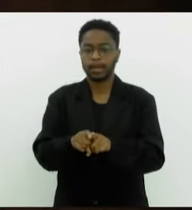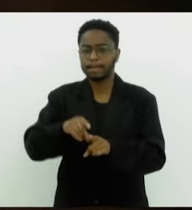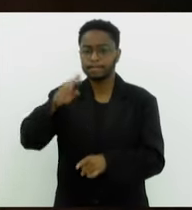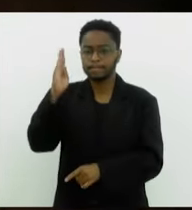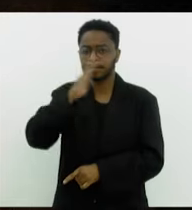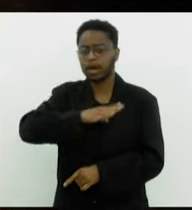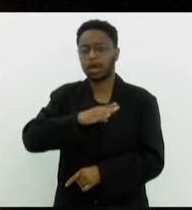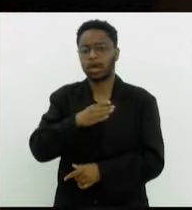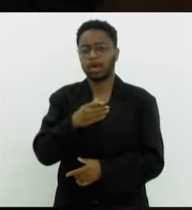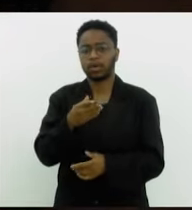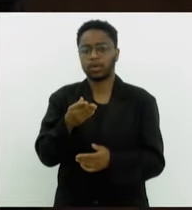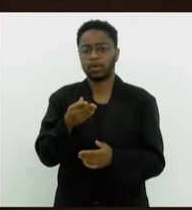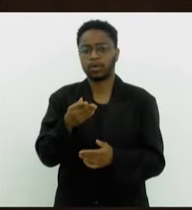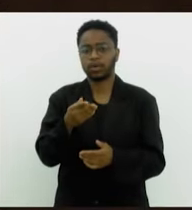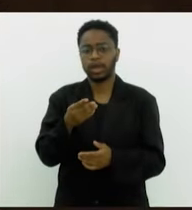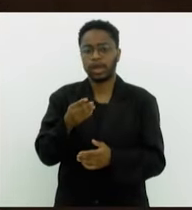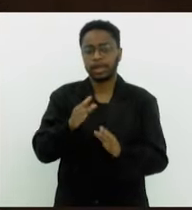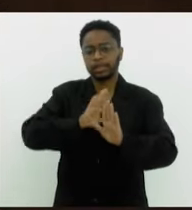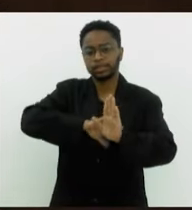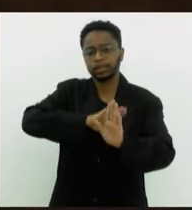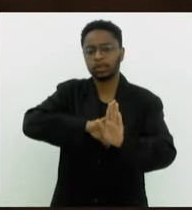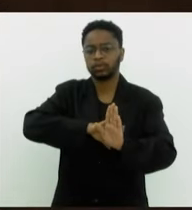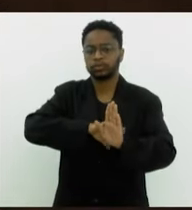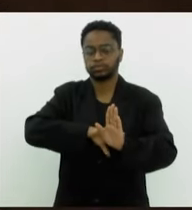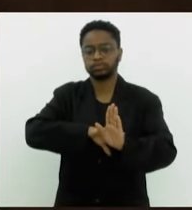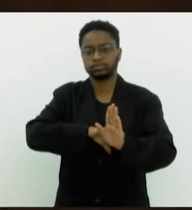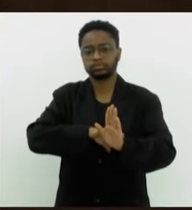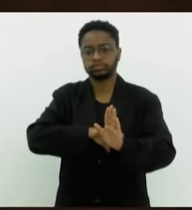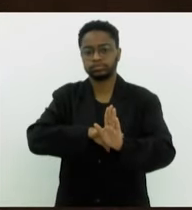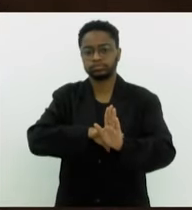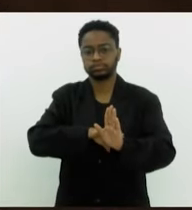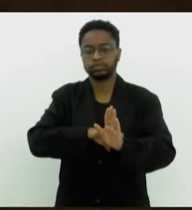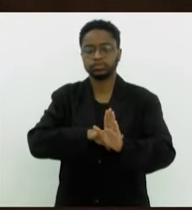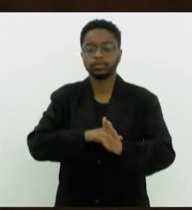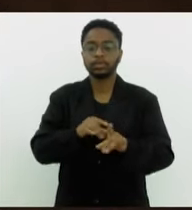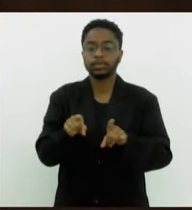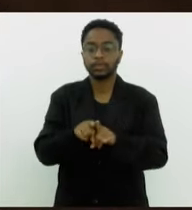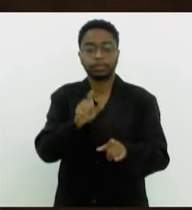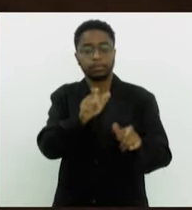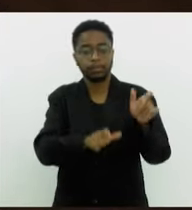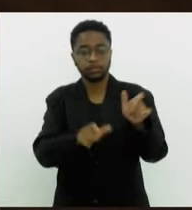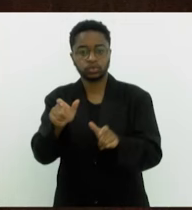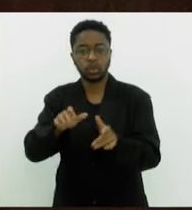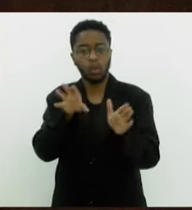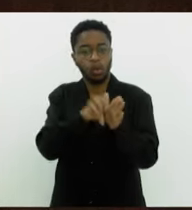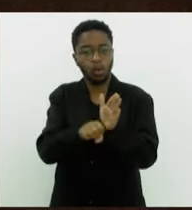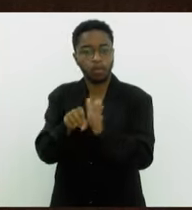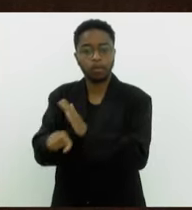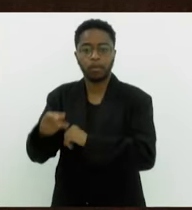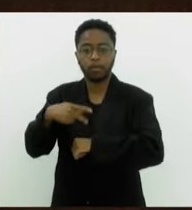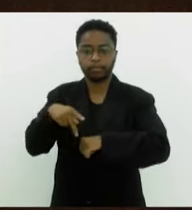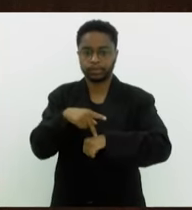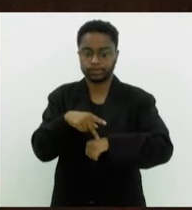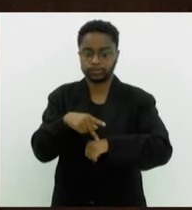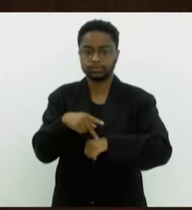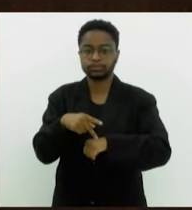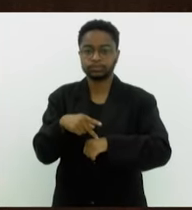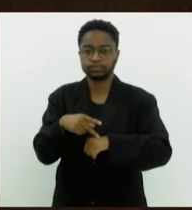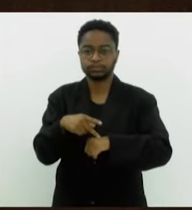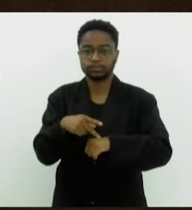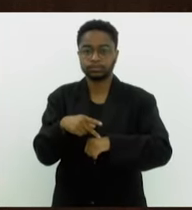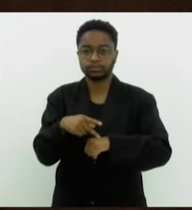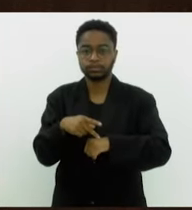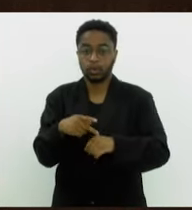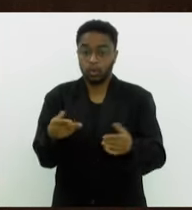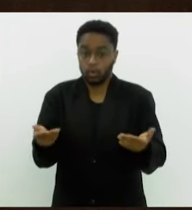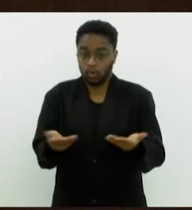dessa maldita ideologia, digamos assim, desses caras que roubaram o país e que hoje